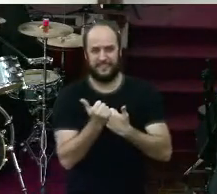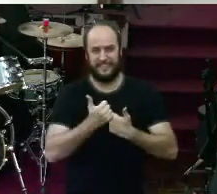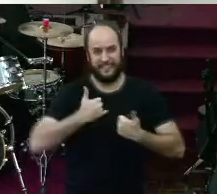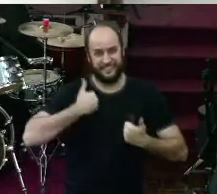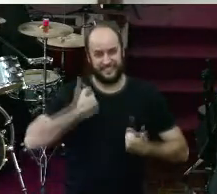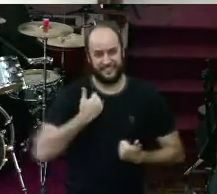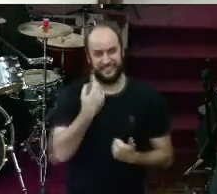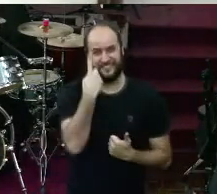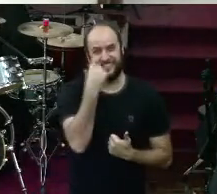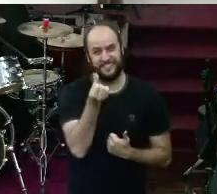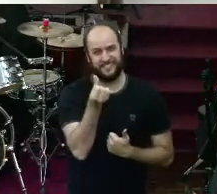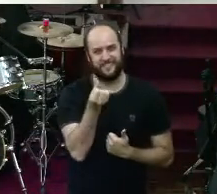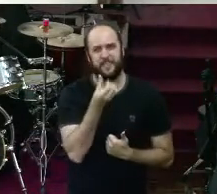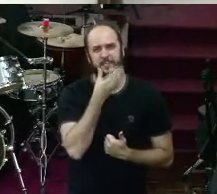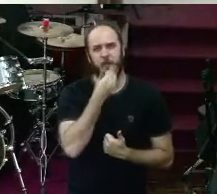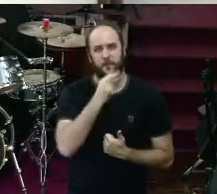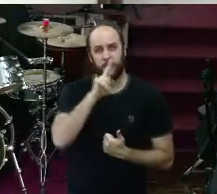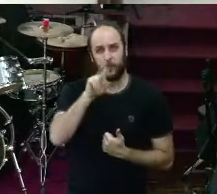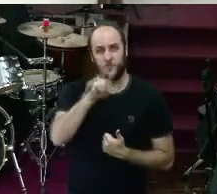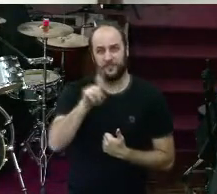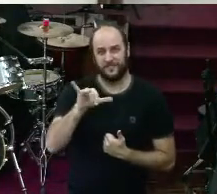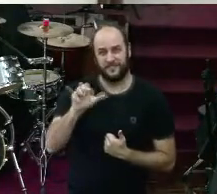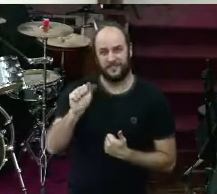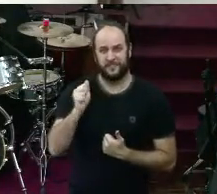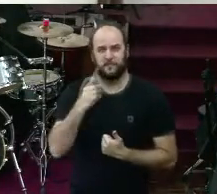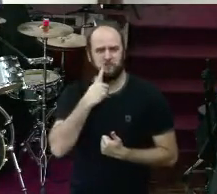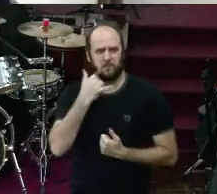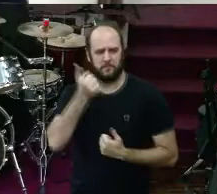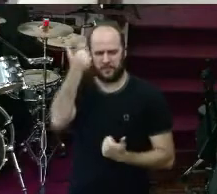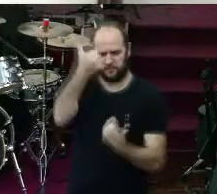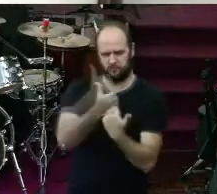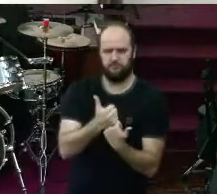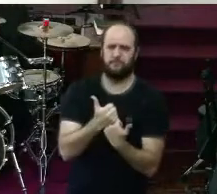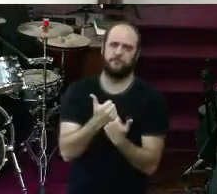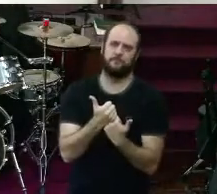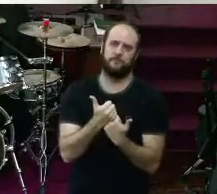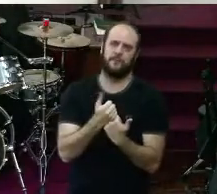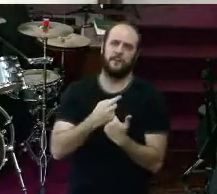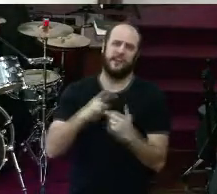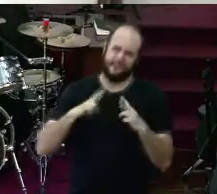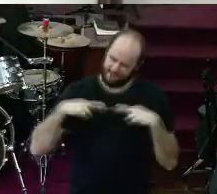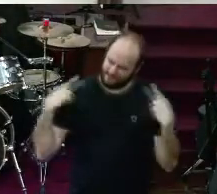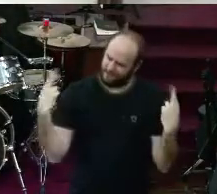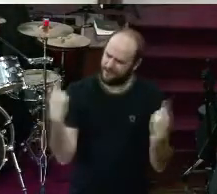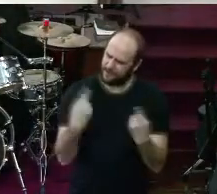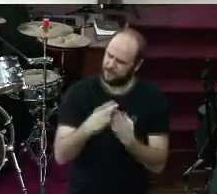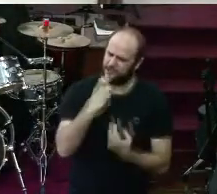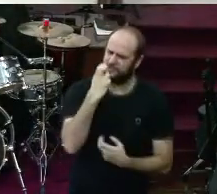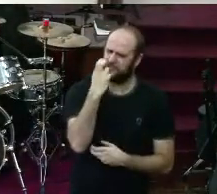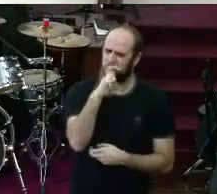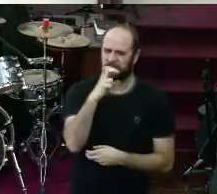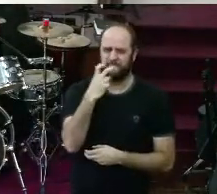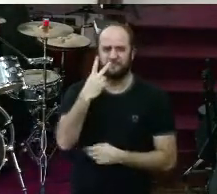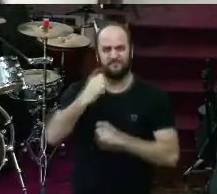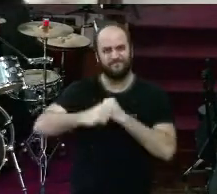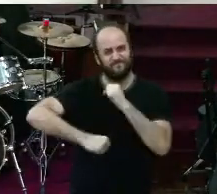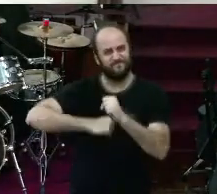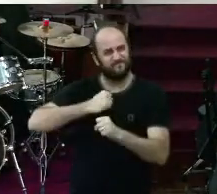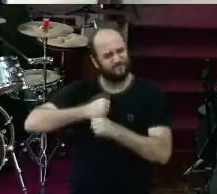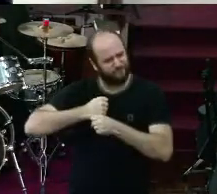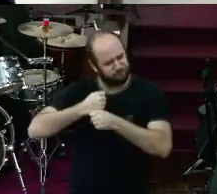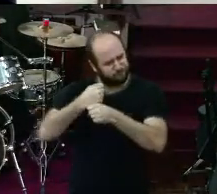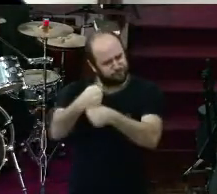anos, Uzias assume o trono de seu pai e vai reinar por 52 anos em